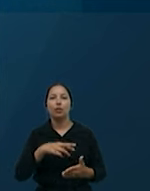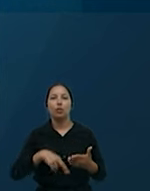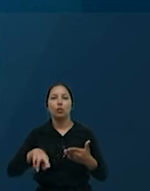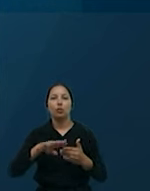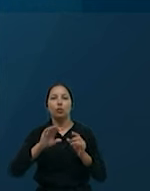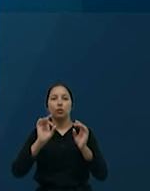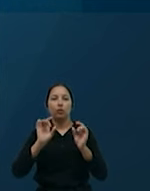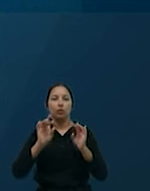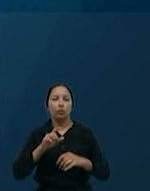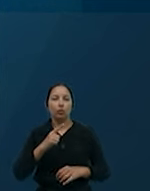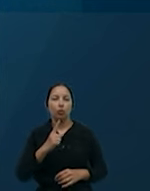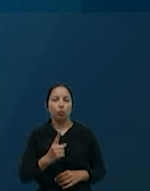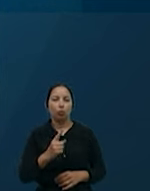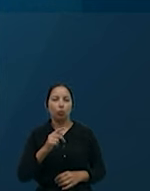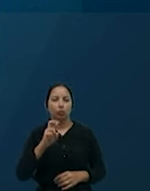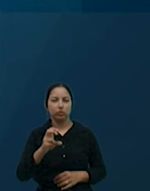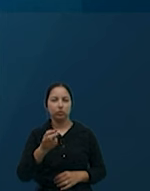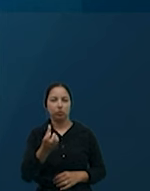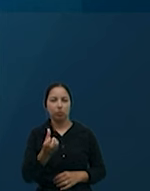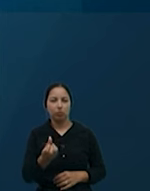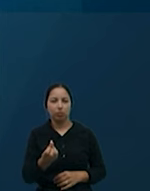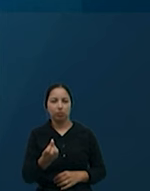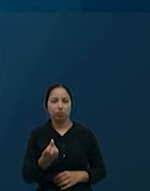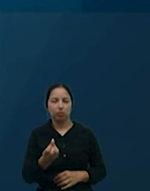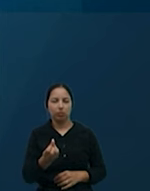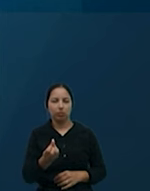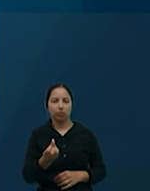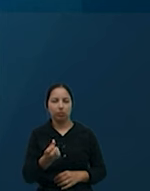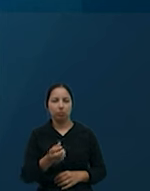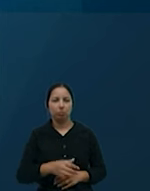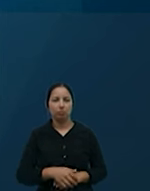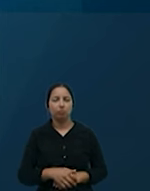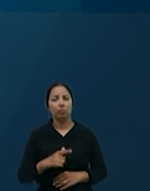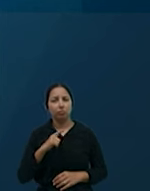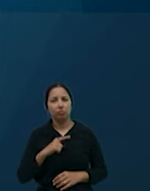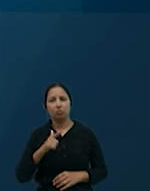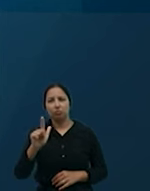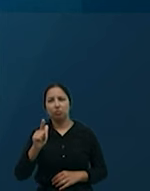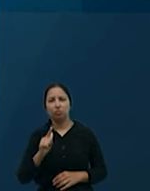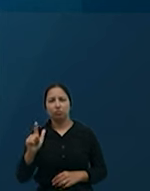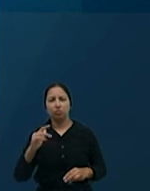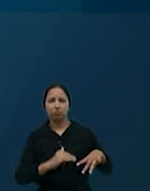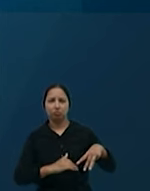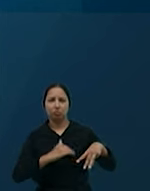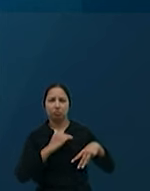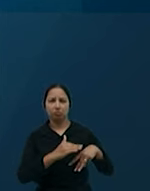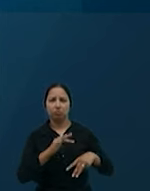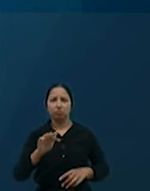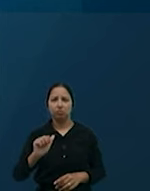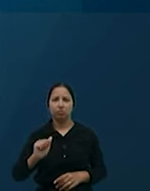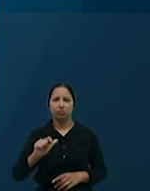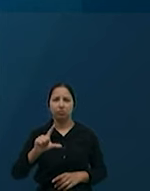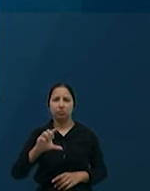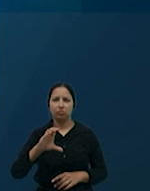1568870. Mas há outras. Ministro Francisco Falcão, decisão de março